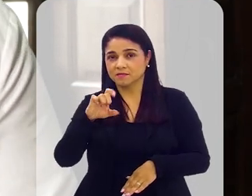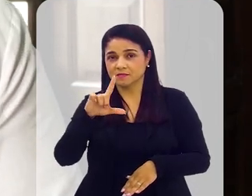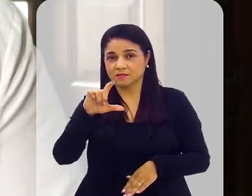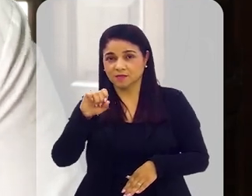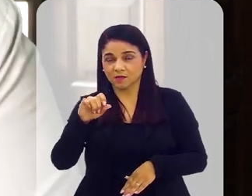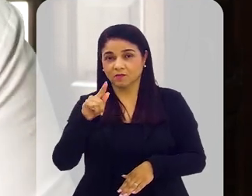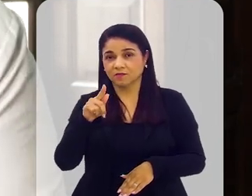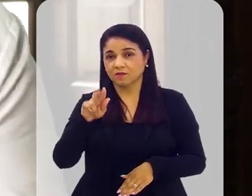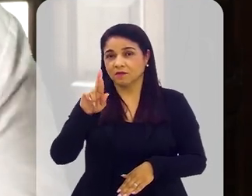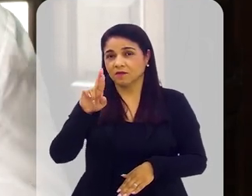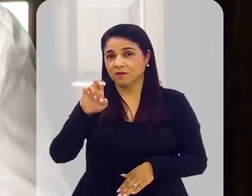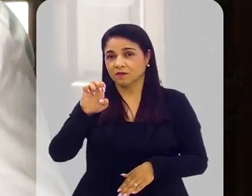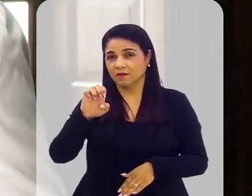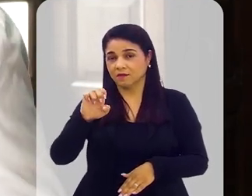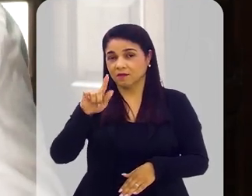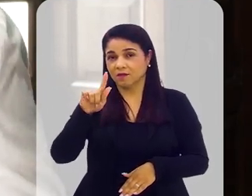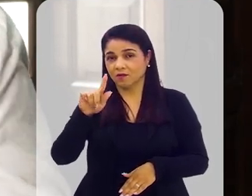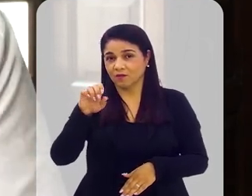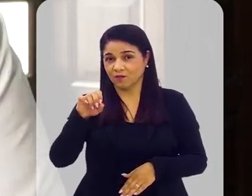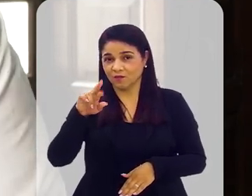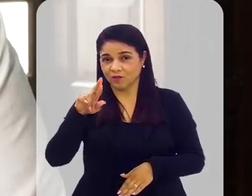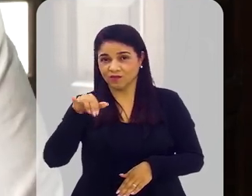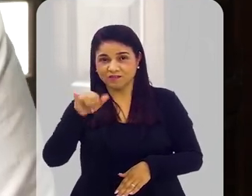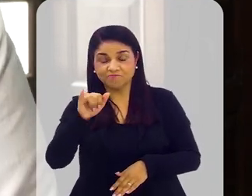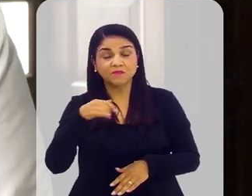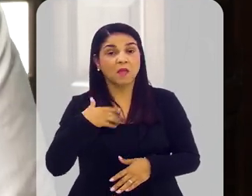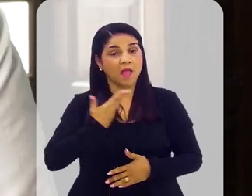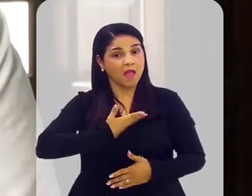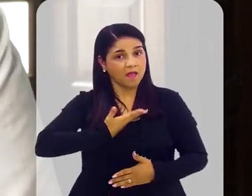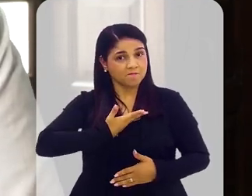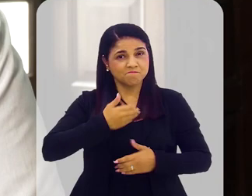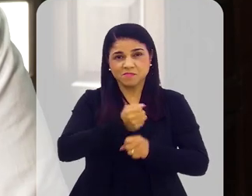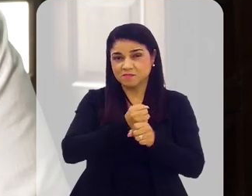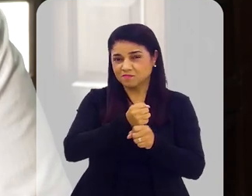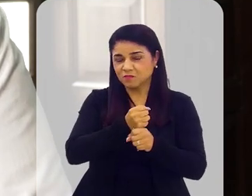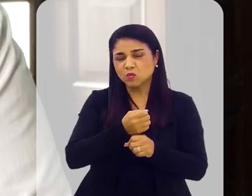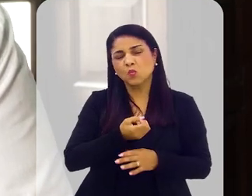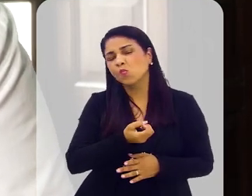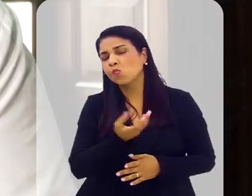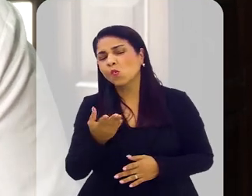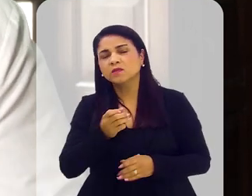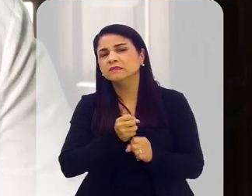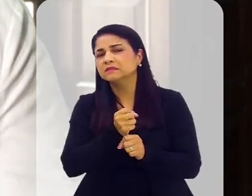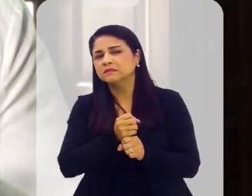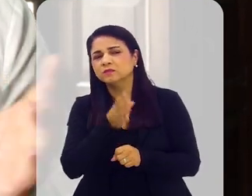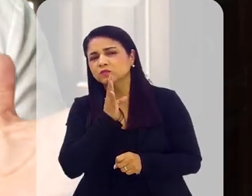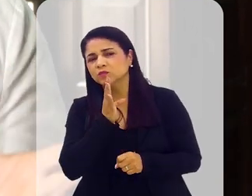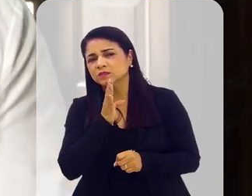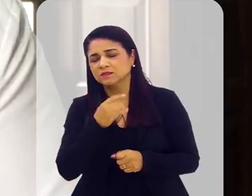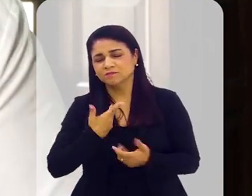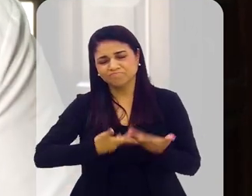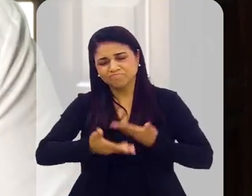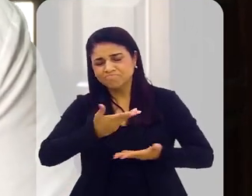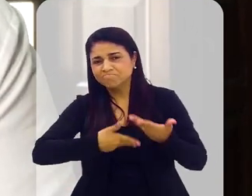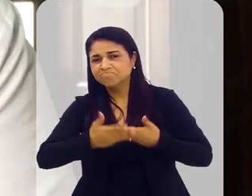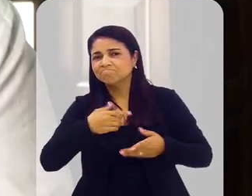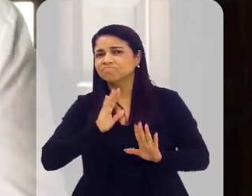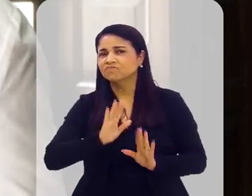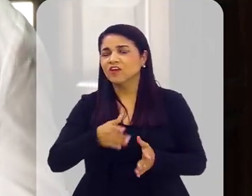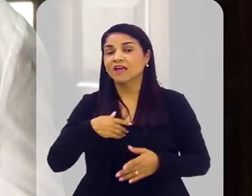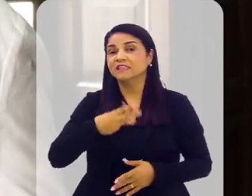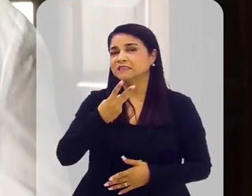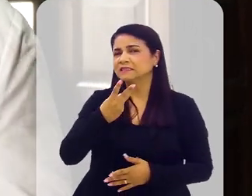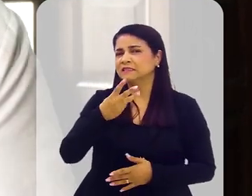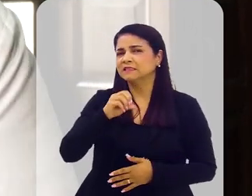que é um amigo de muitos anos. Eu perguntei para ele, Marcelo, quantos anos nós nos conhecemos? Júlio, eu acredito que uns 30 anos. Claro que